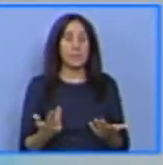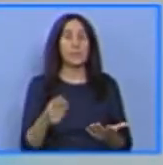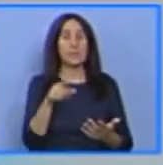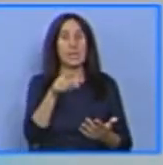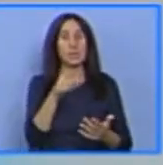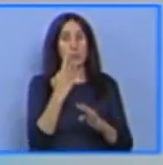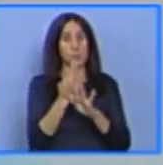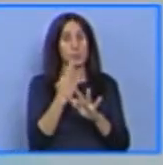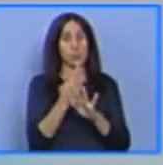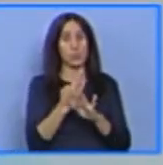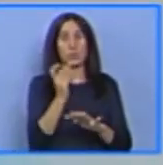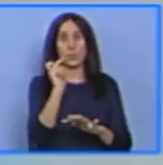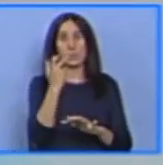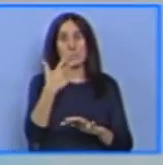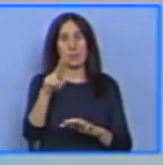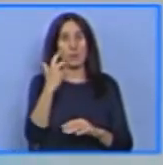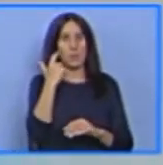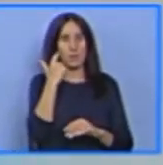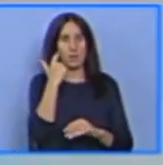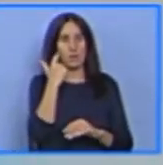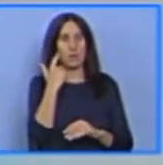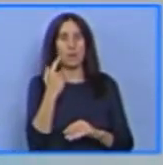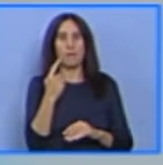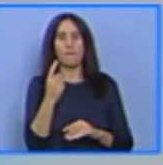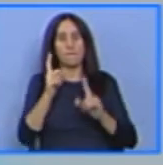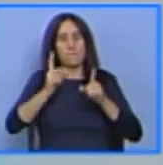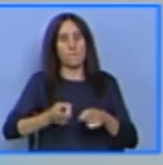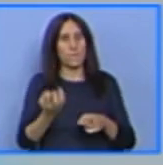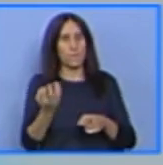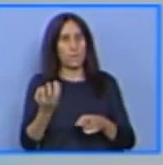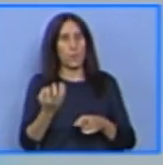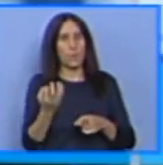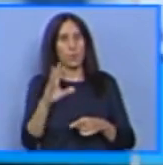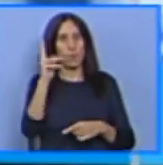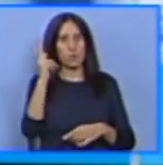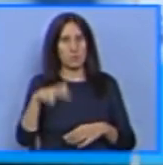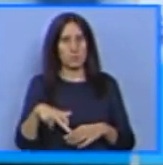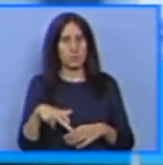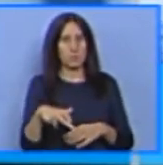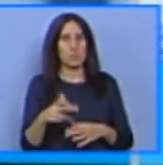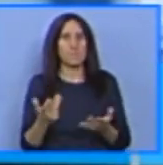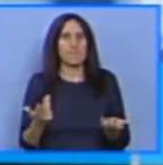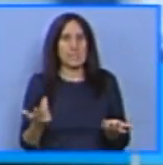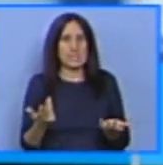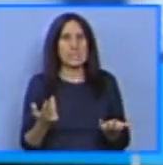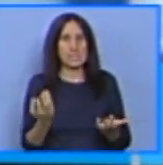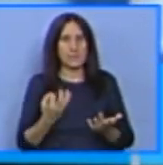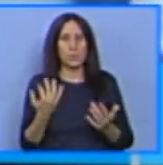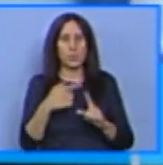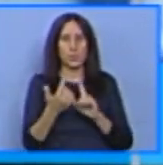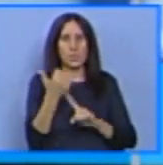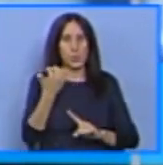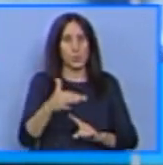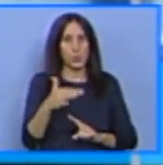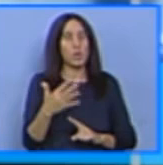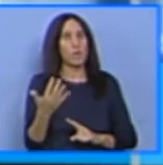As comemorações deste centenário arrancaram desde logo também com um acontecimento que se revelou com grande sucesso, que